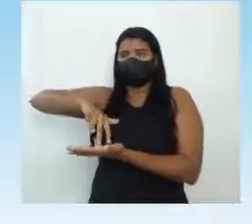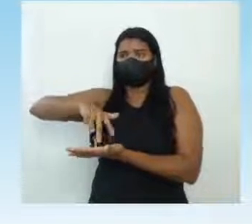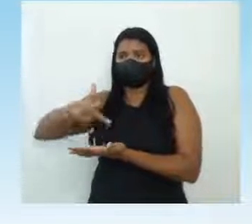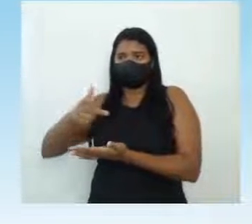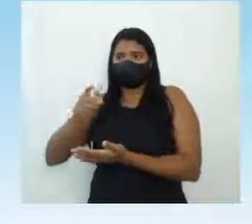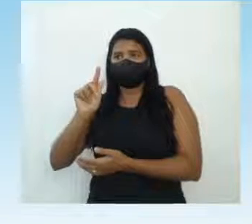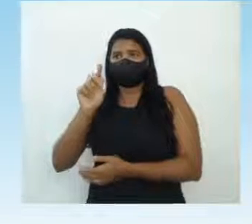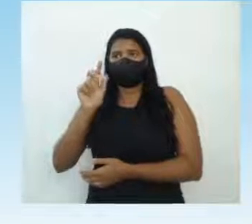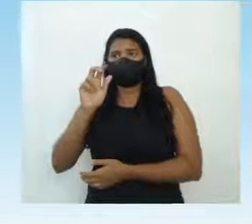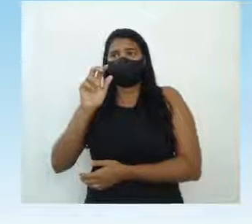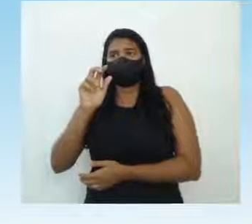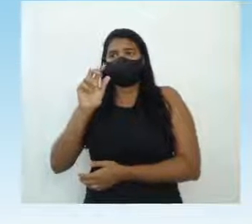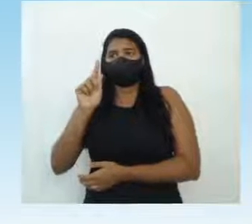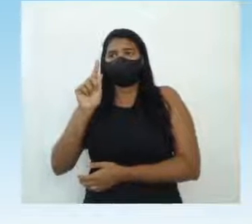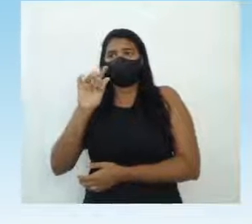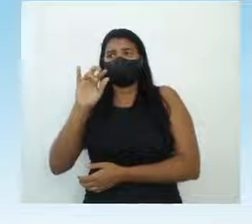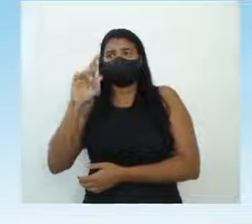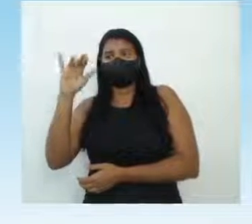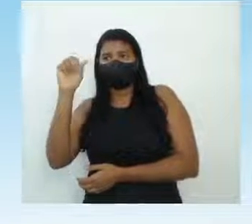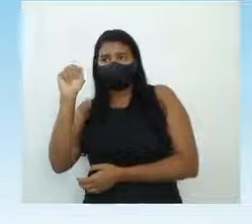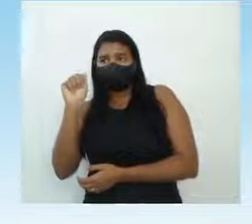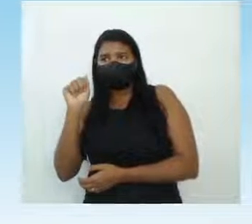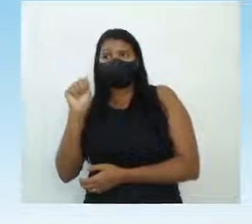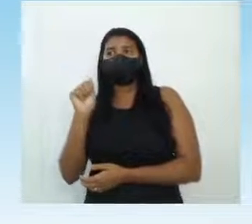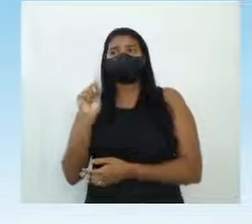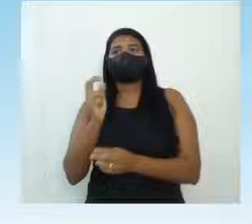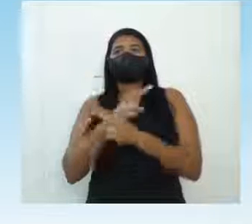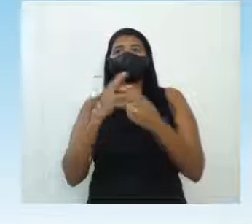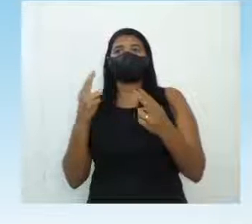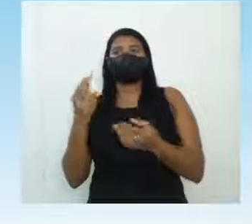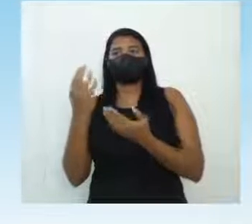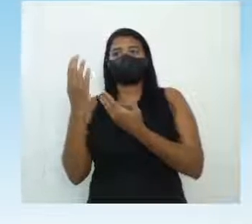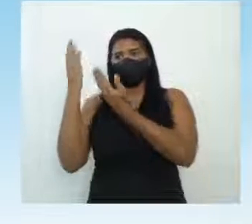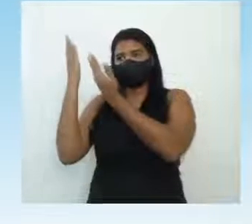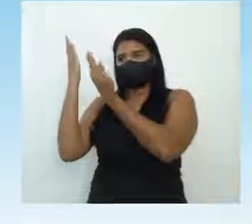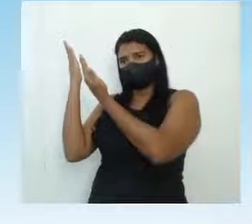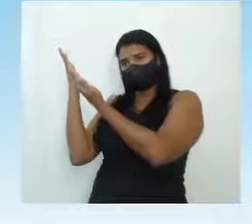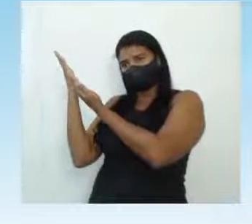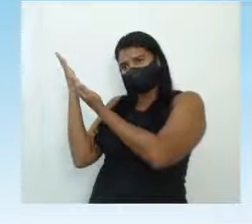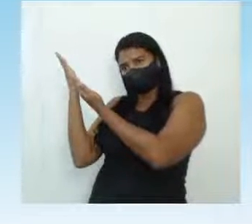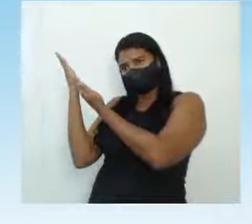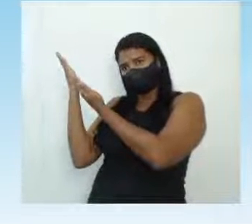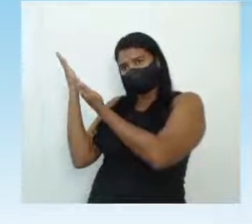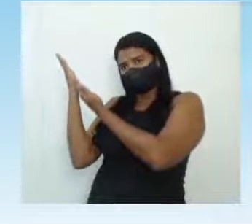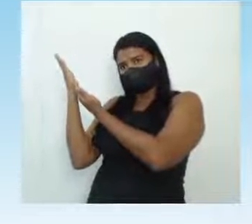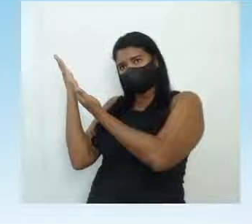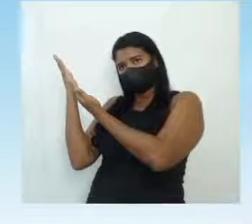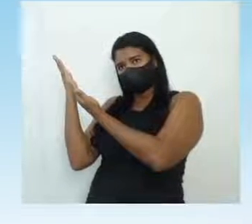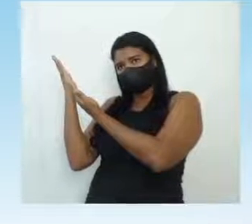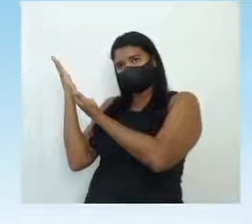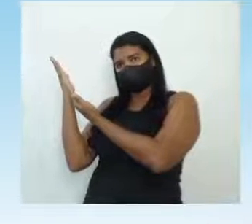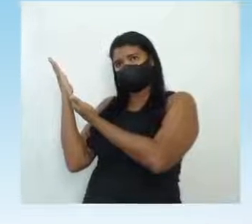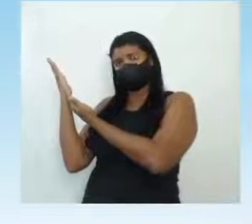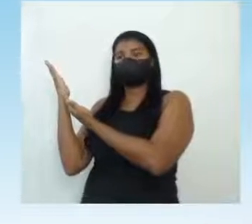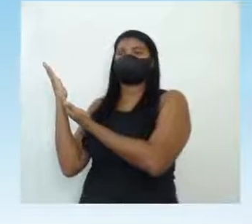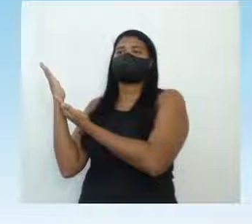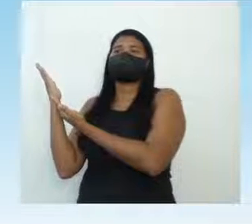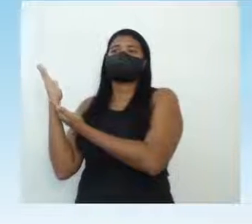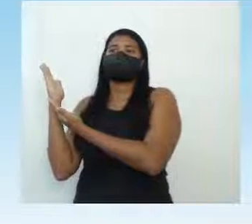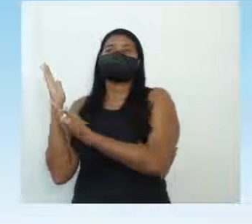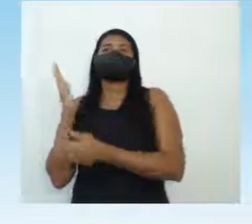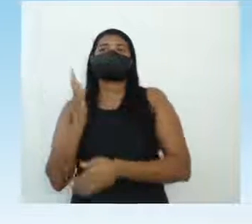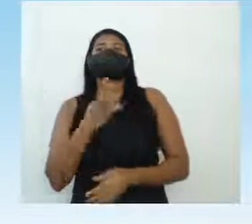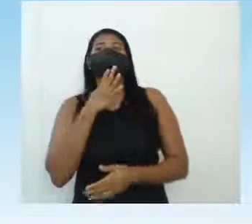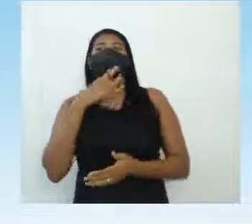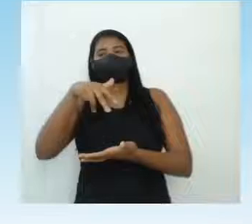eixo que se apoia na mão, nos braços, no caso. E aí, gente, esse movimento é muito conhecido no breaking.